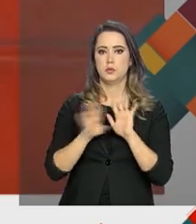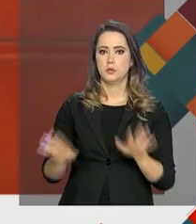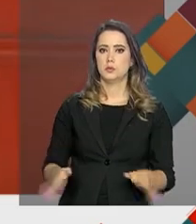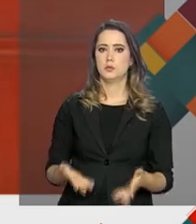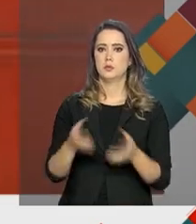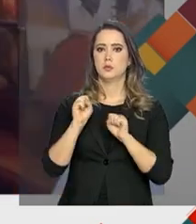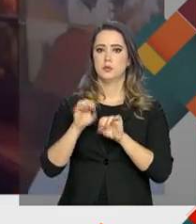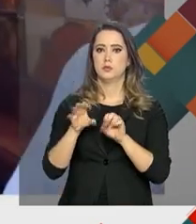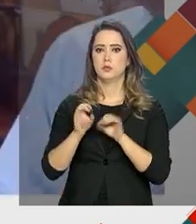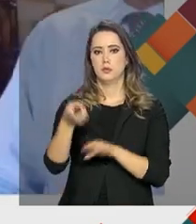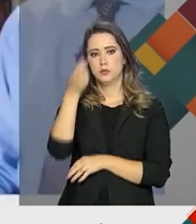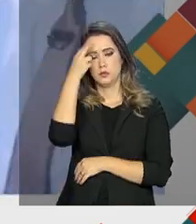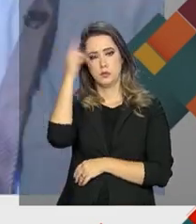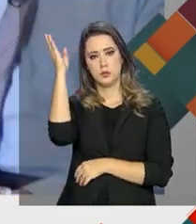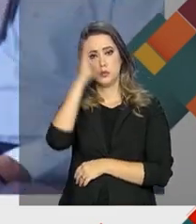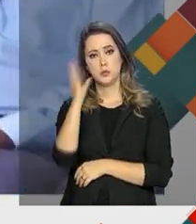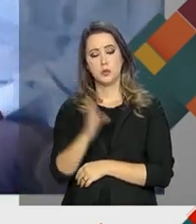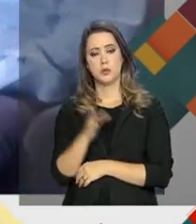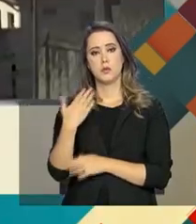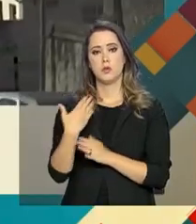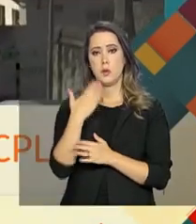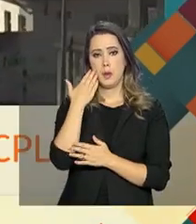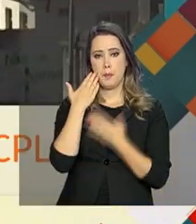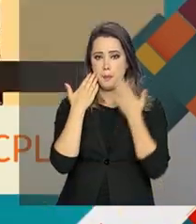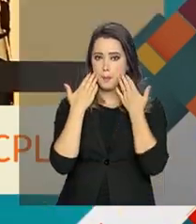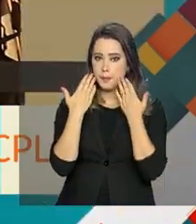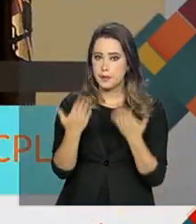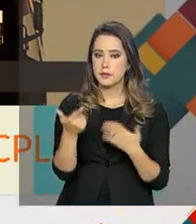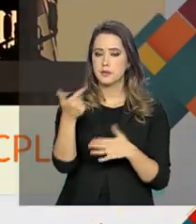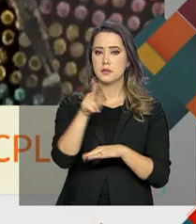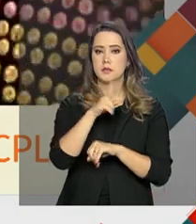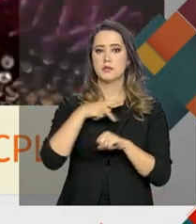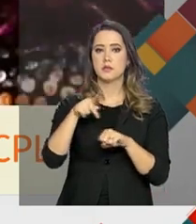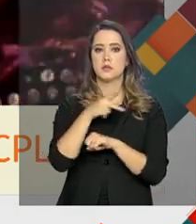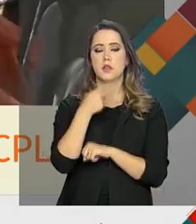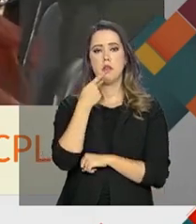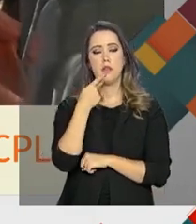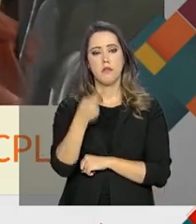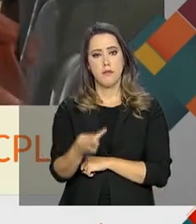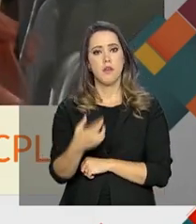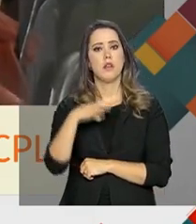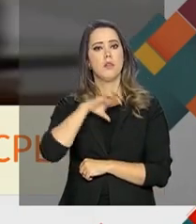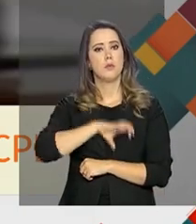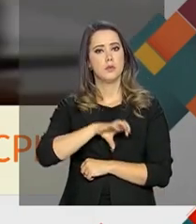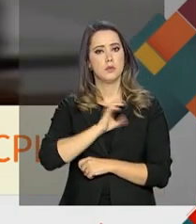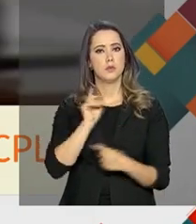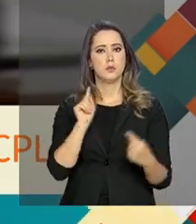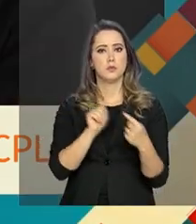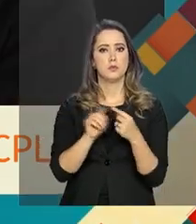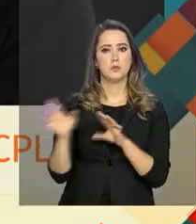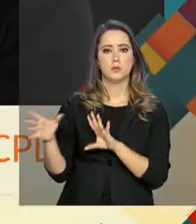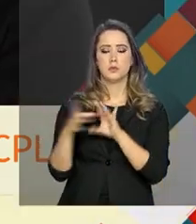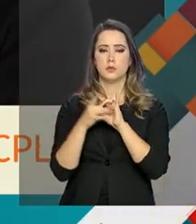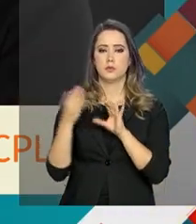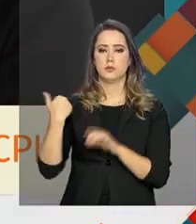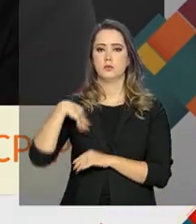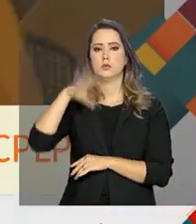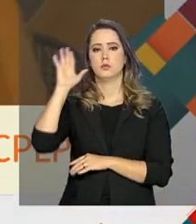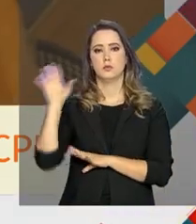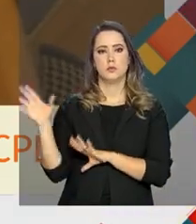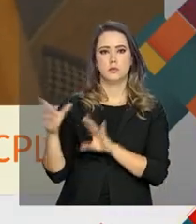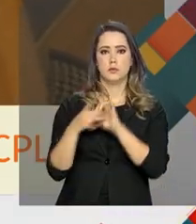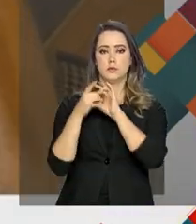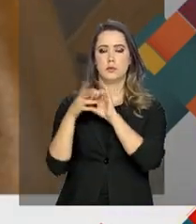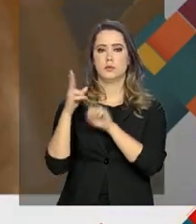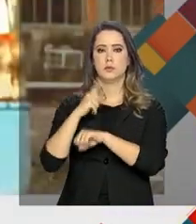e cultura a partir do brasil ea exibição nas outras nações que falam português tem o objetivo de unir ainda mais os laços